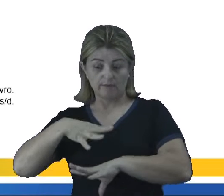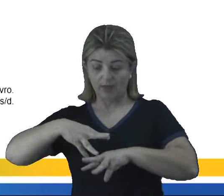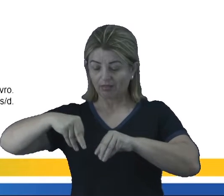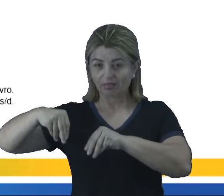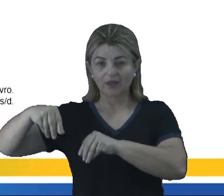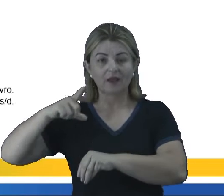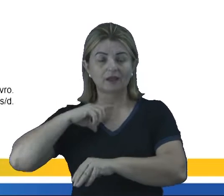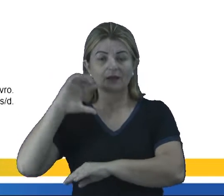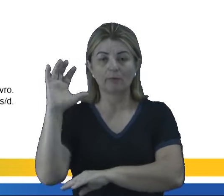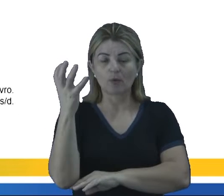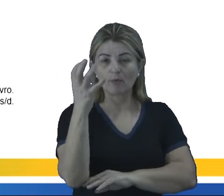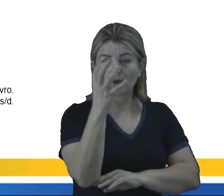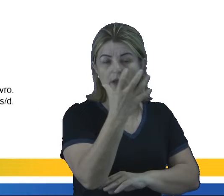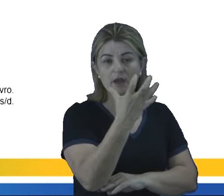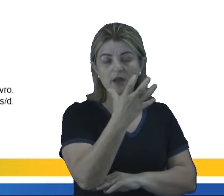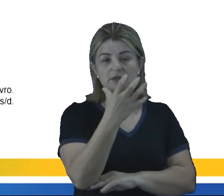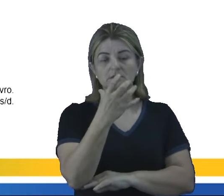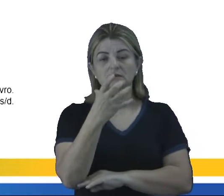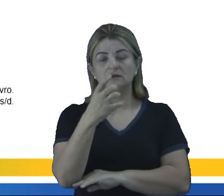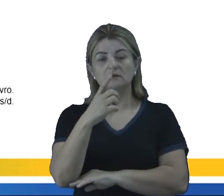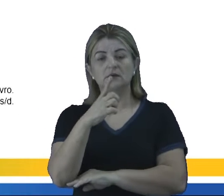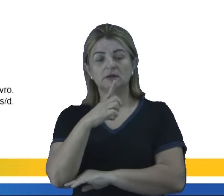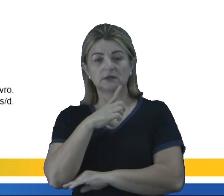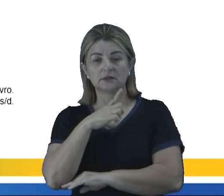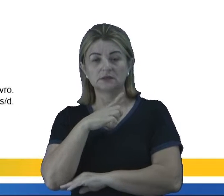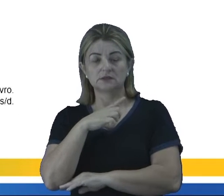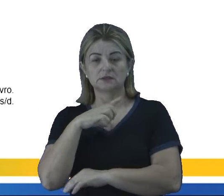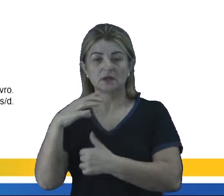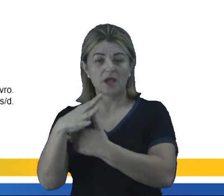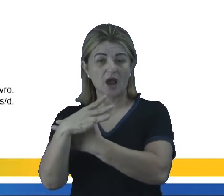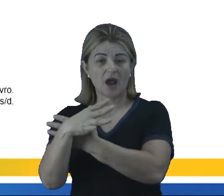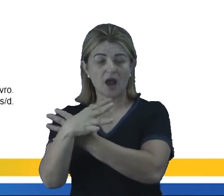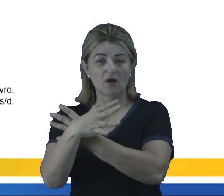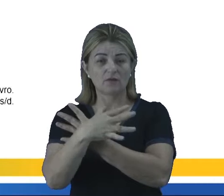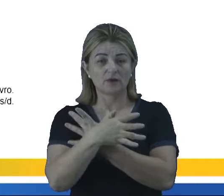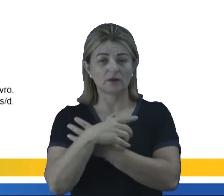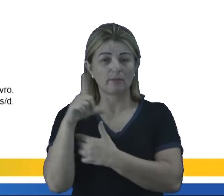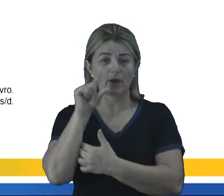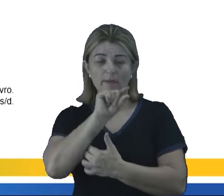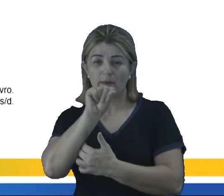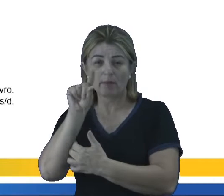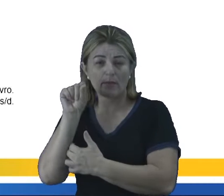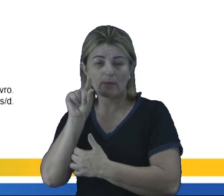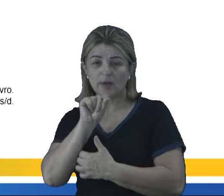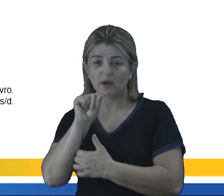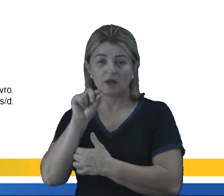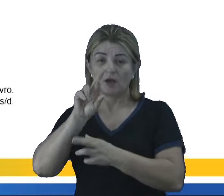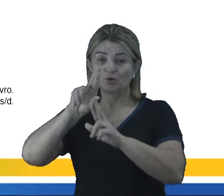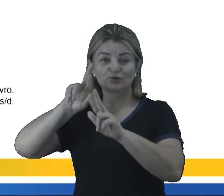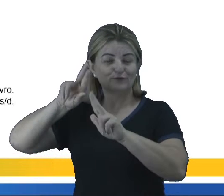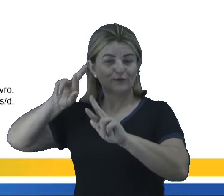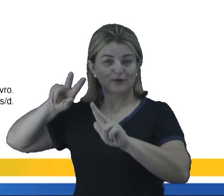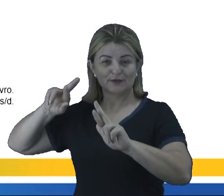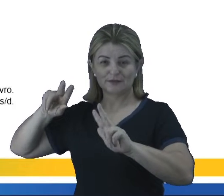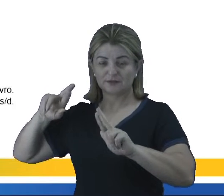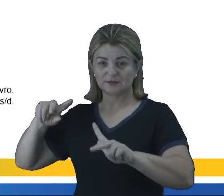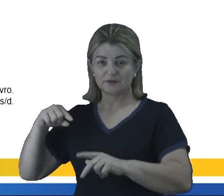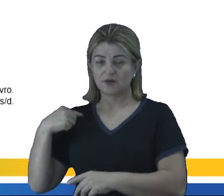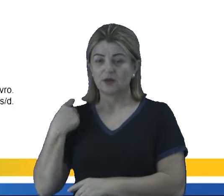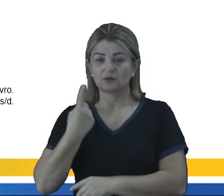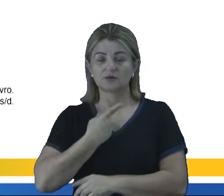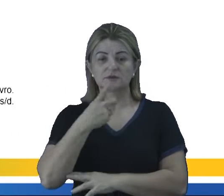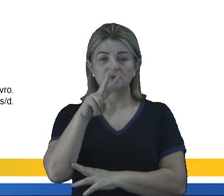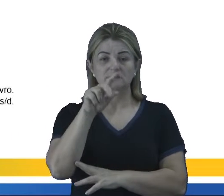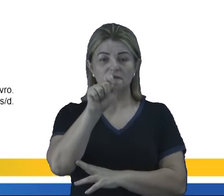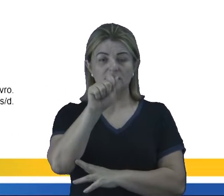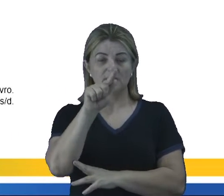das tendências que aconteceram aí durante o período romântico. Vamos observar a questão, como o Enem cobrou naquela